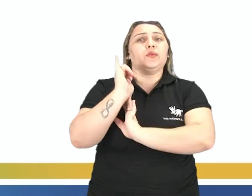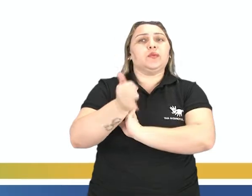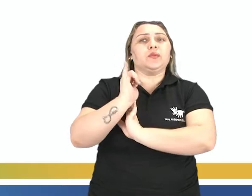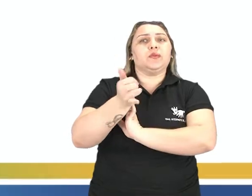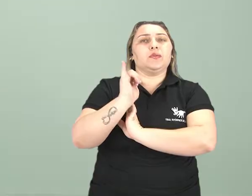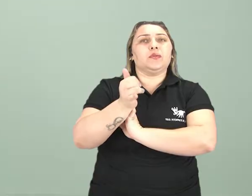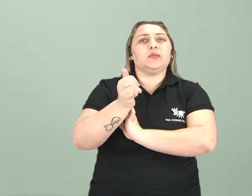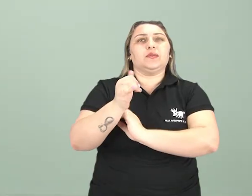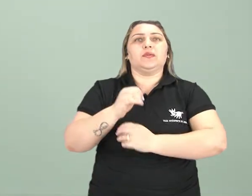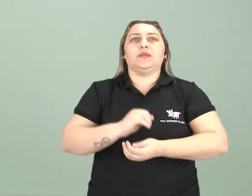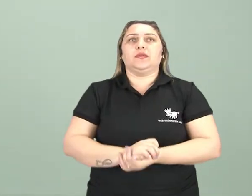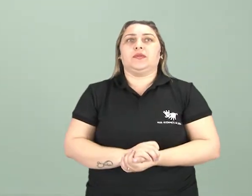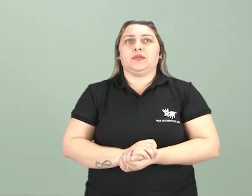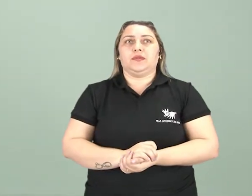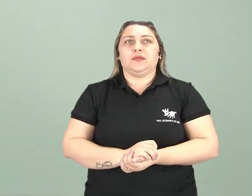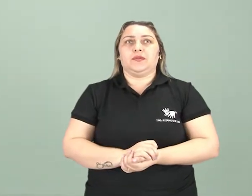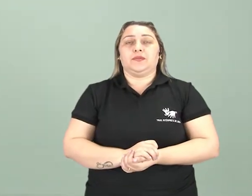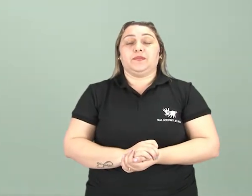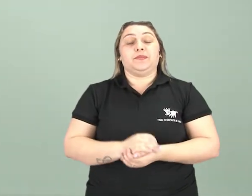narrativo.